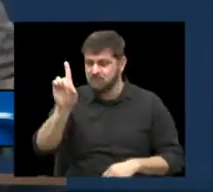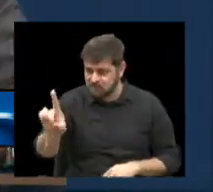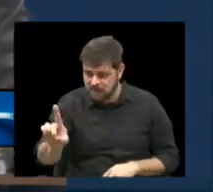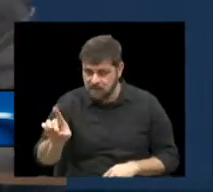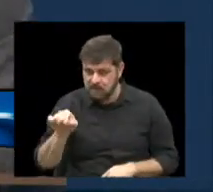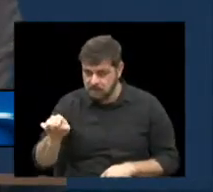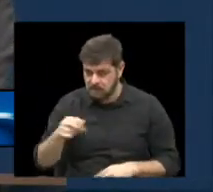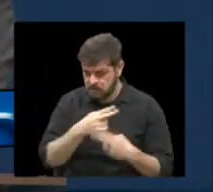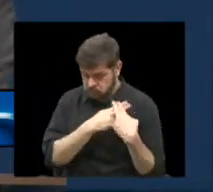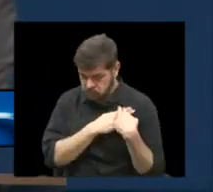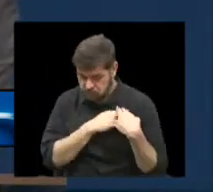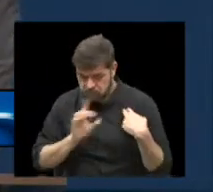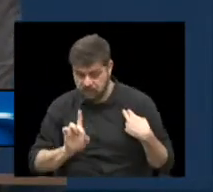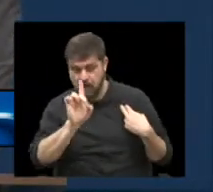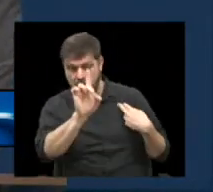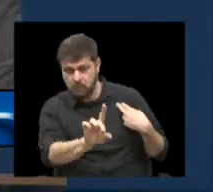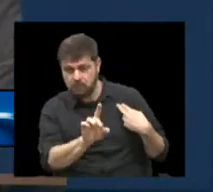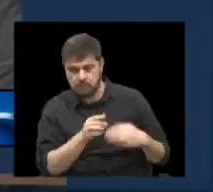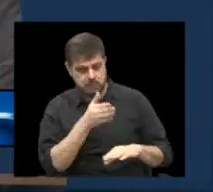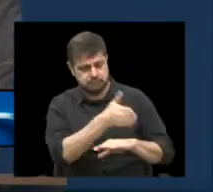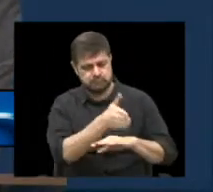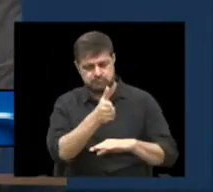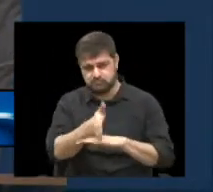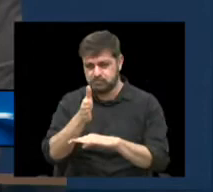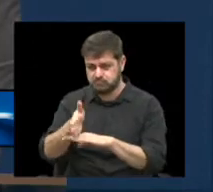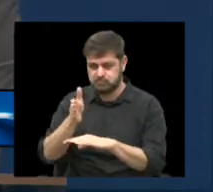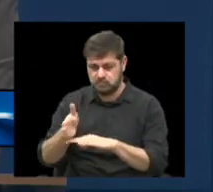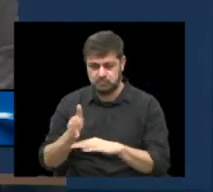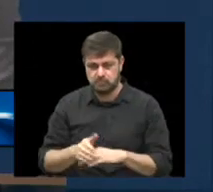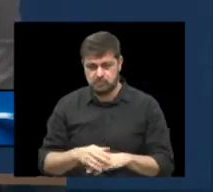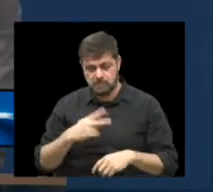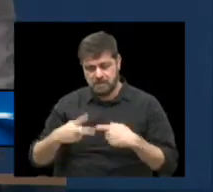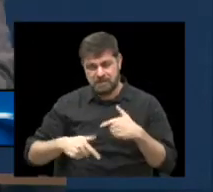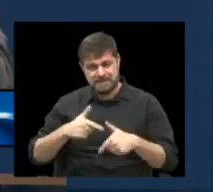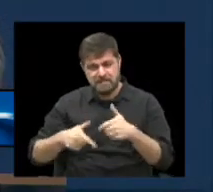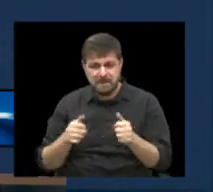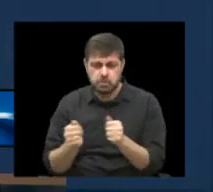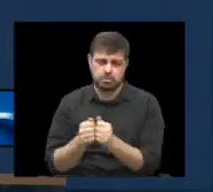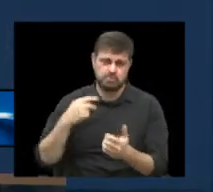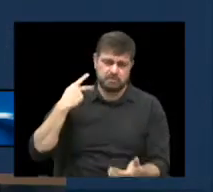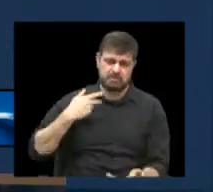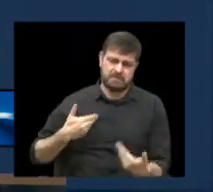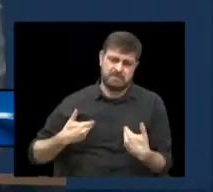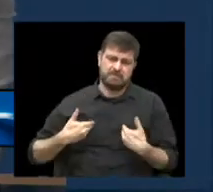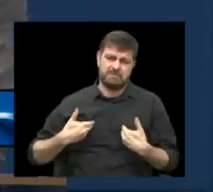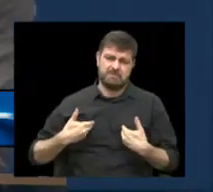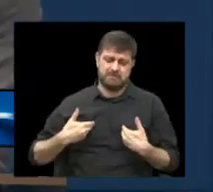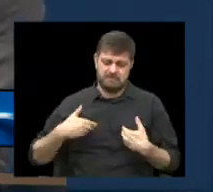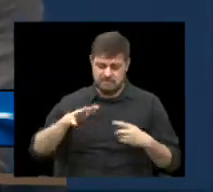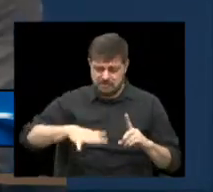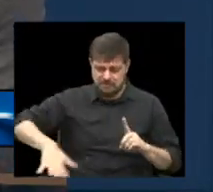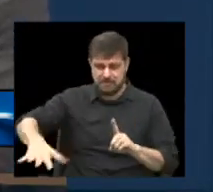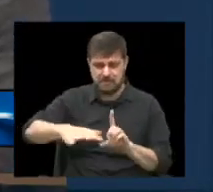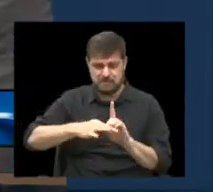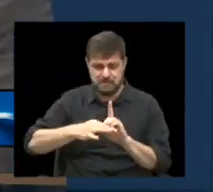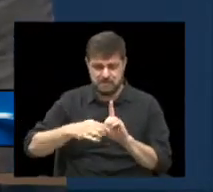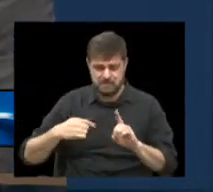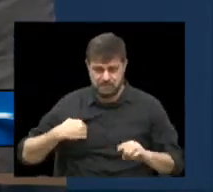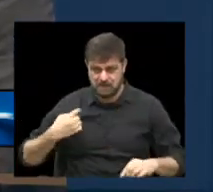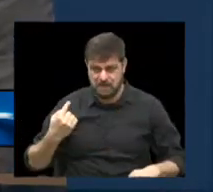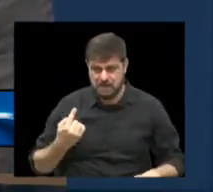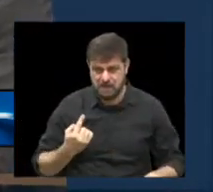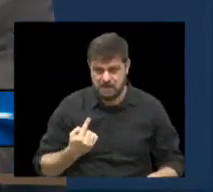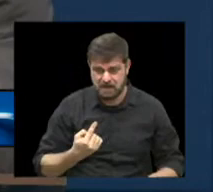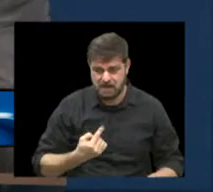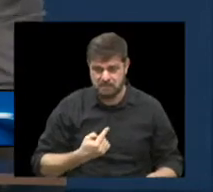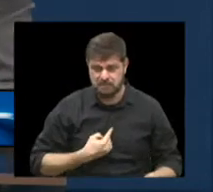vamos fazendo o trabalho da vereança. Lembrar mais uma vez que o vereador é apenas a cabeça da